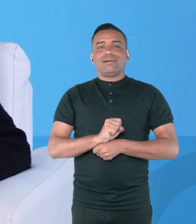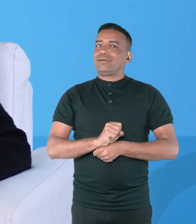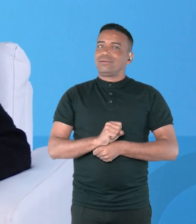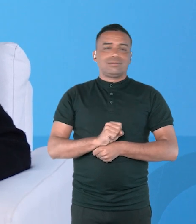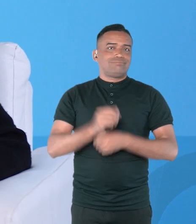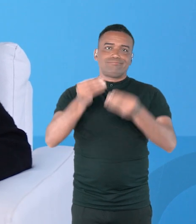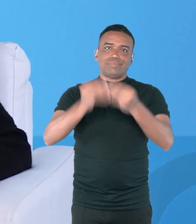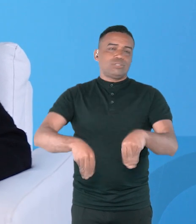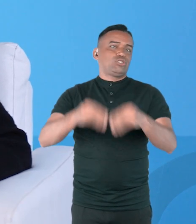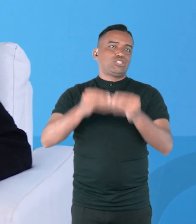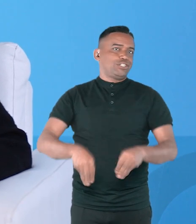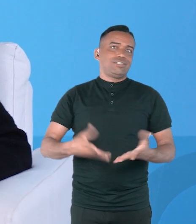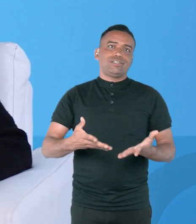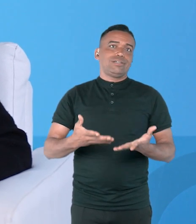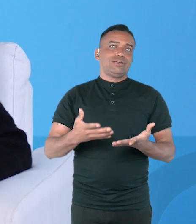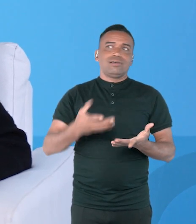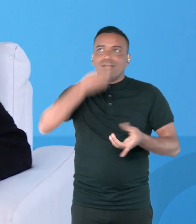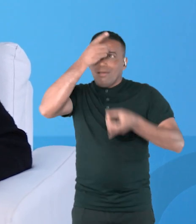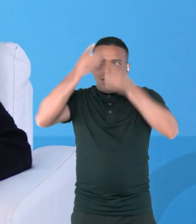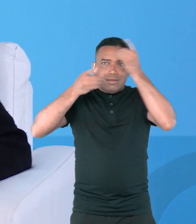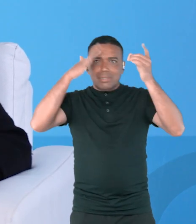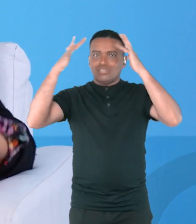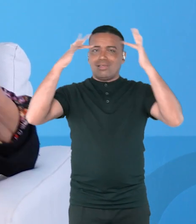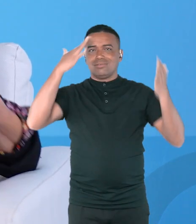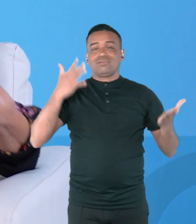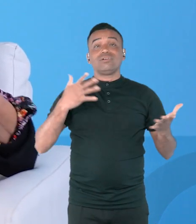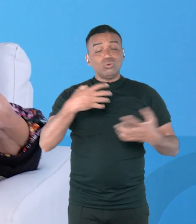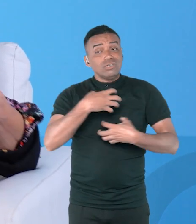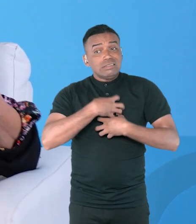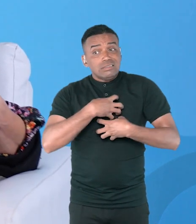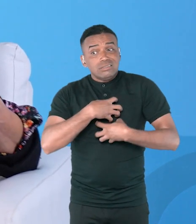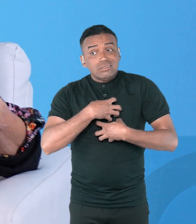nossa imaginação. E eu sinto que uma